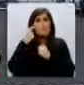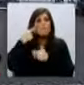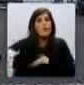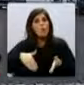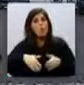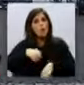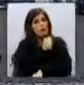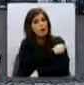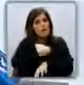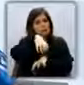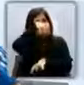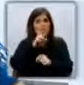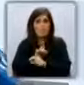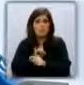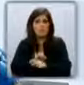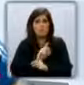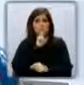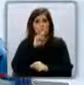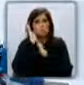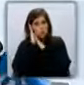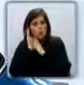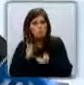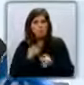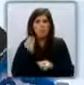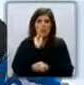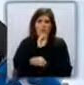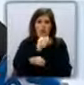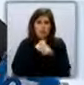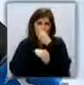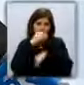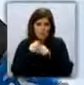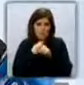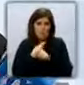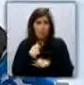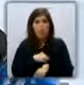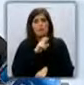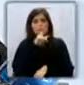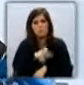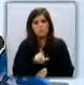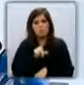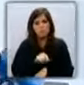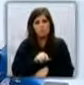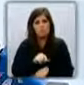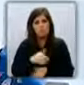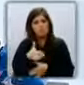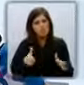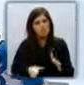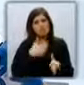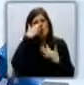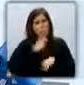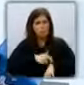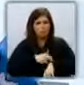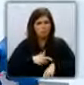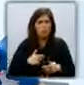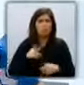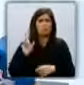edifício. Respostas de alojamento, respostas de alimentação, existem respostas também de ateliês ocupacionais,